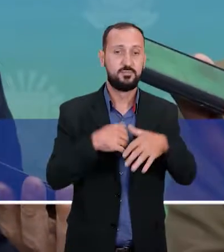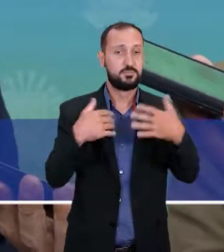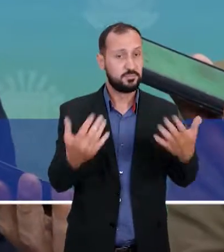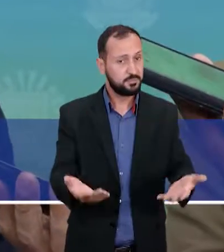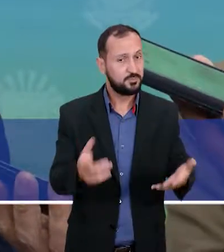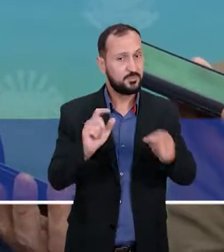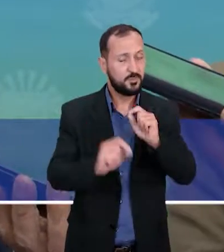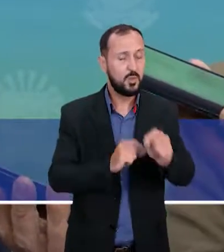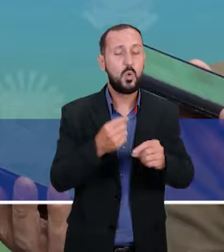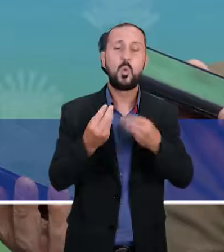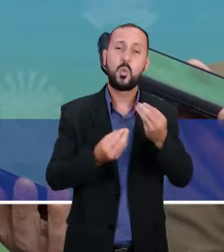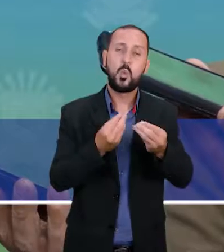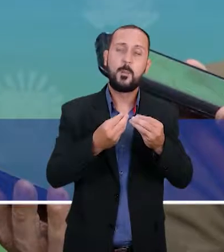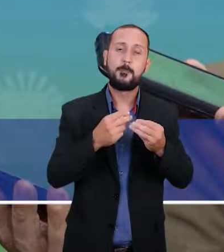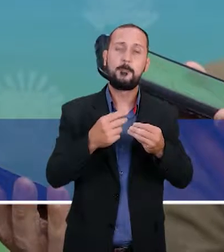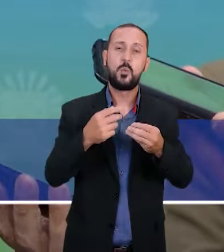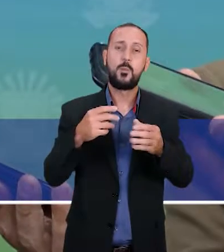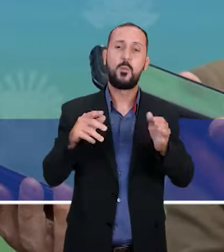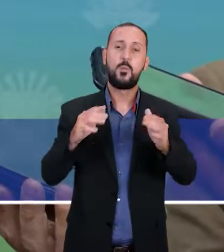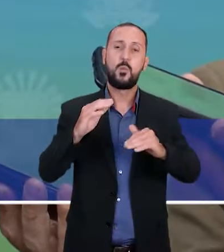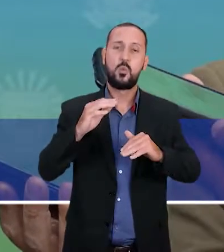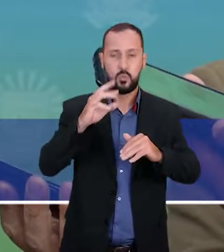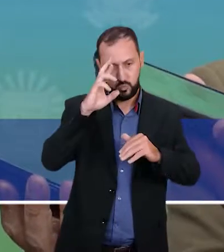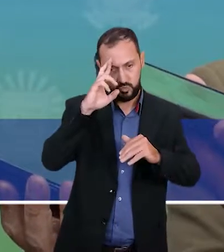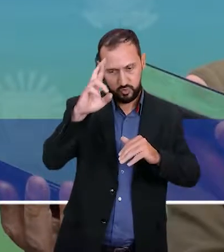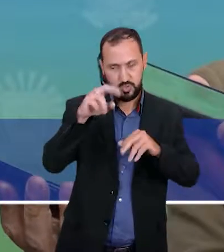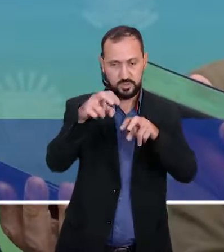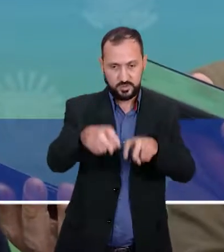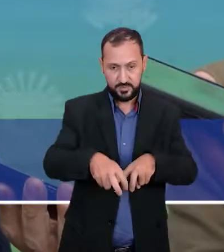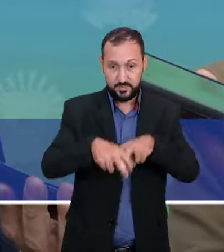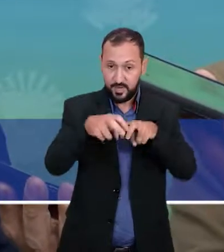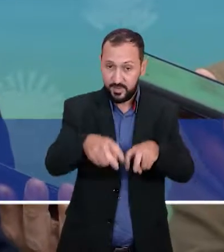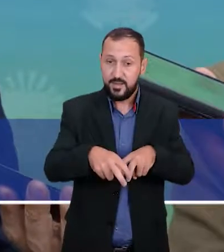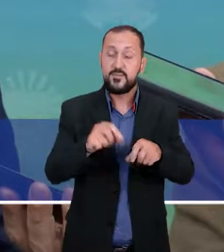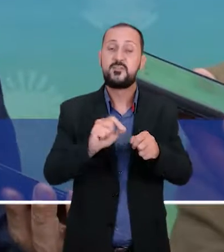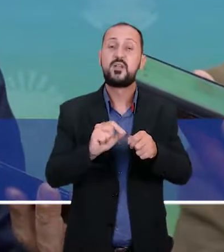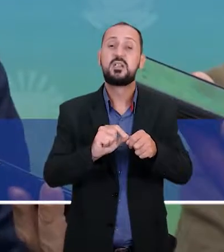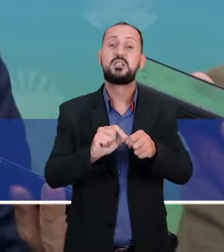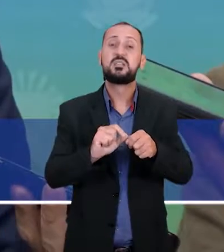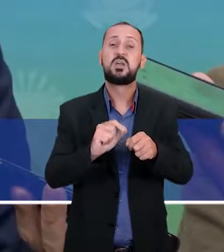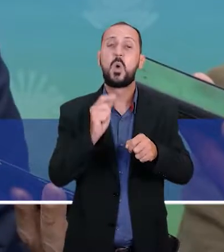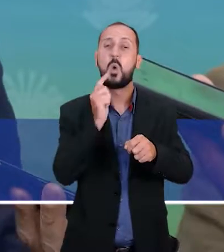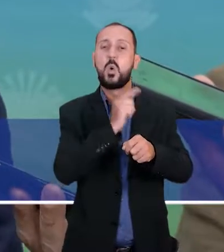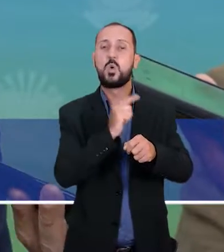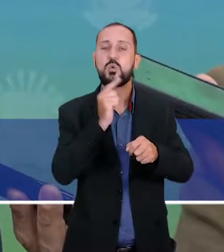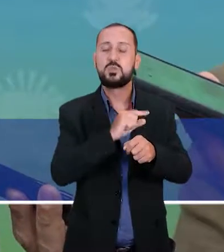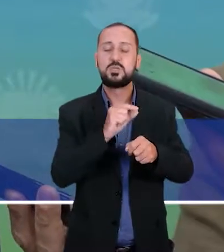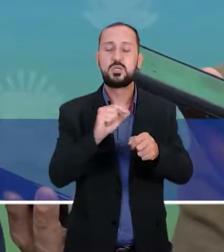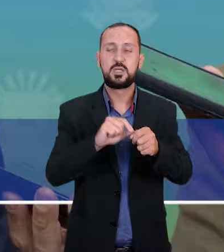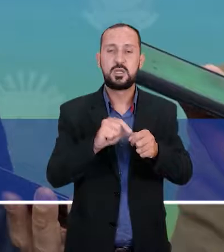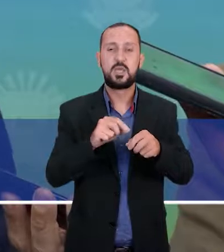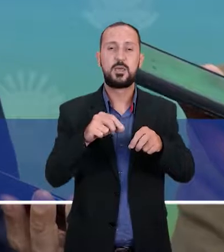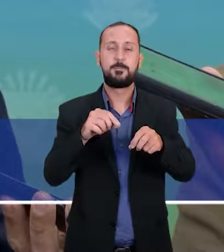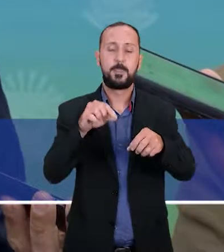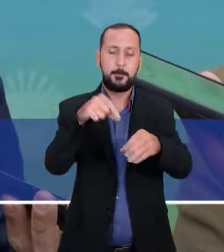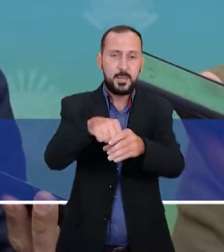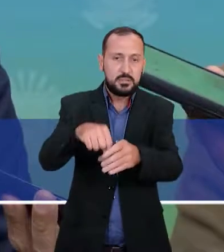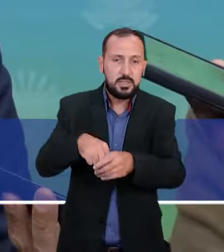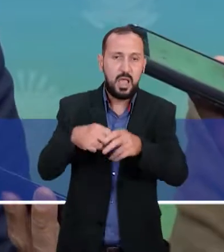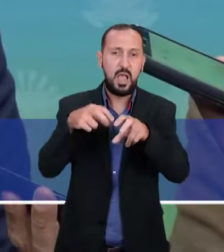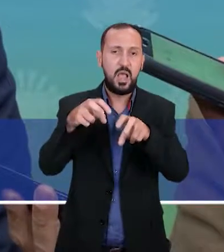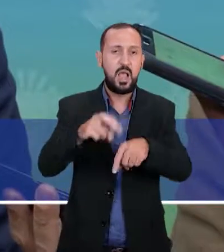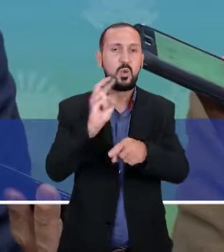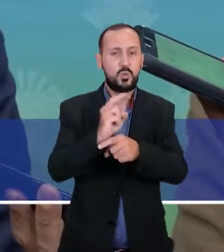forma, como que um produtor da reforma agrária vai conseguir produzir se ele não